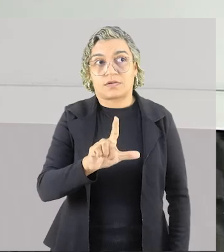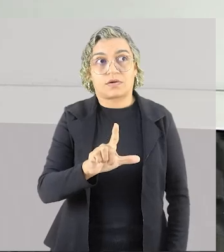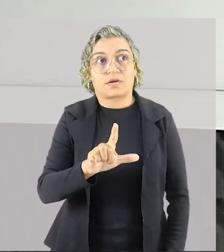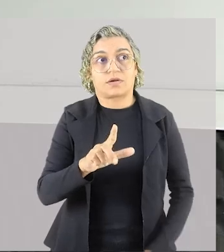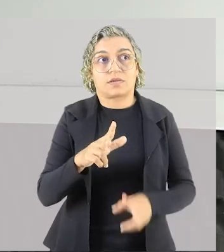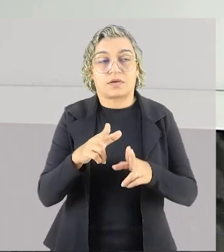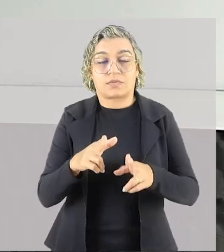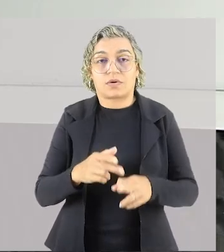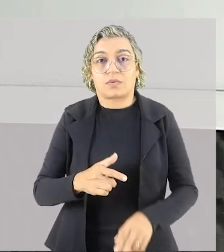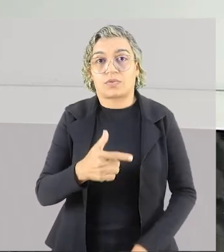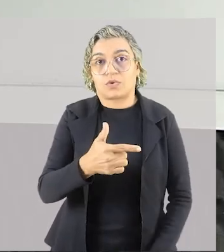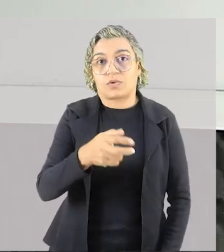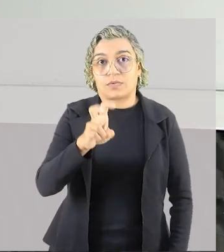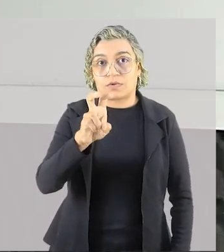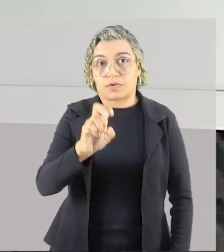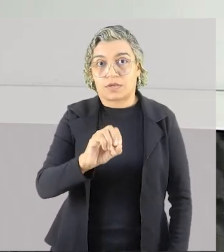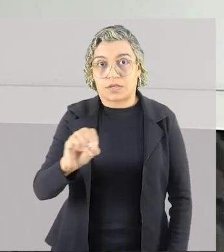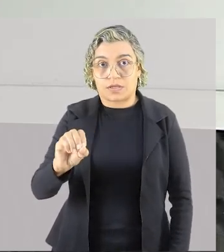2.500